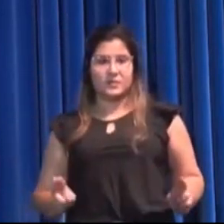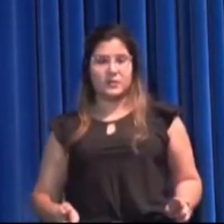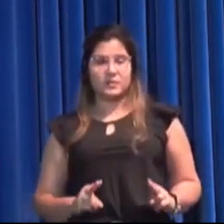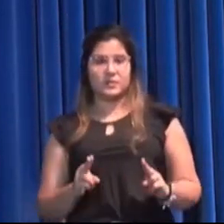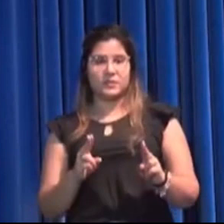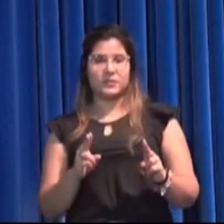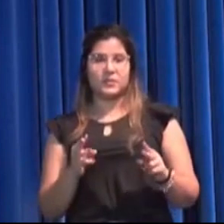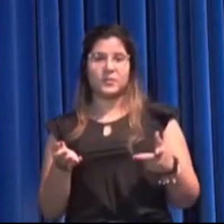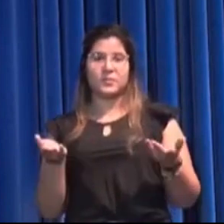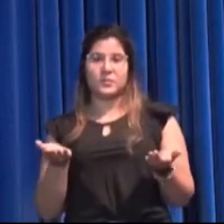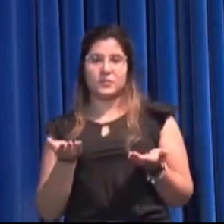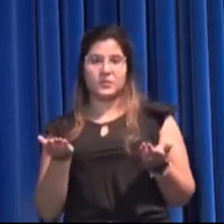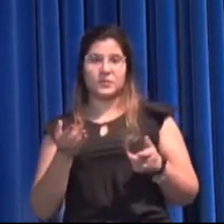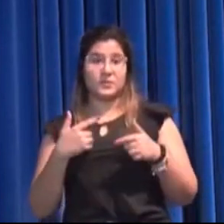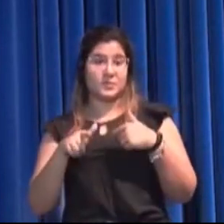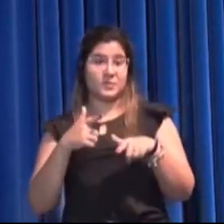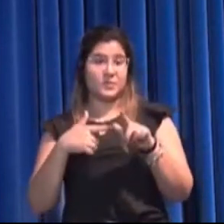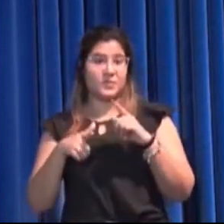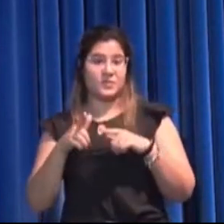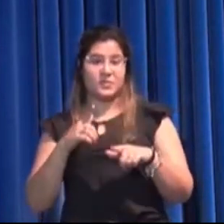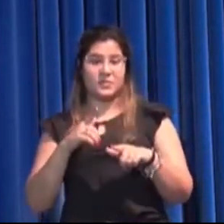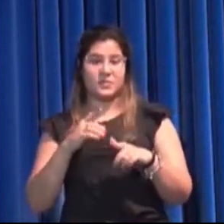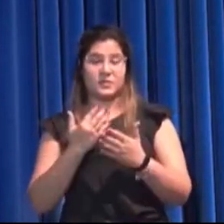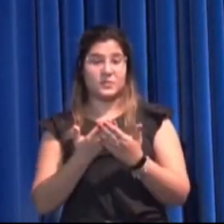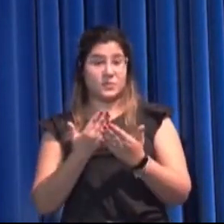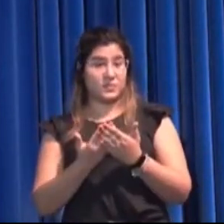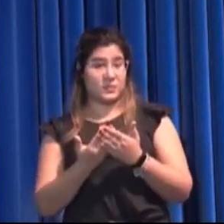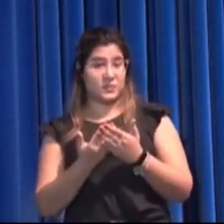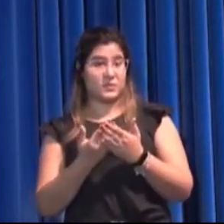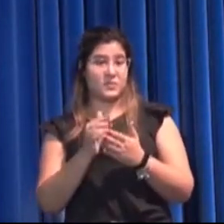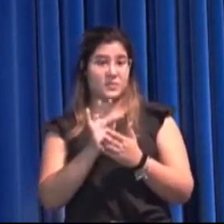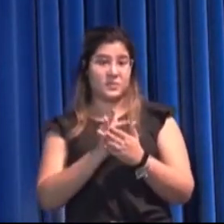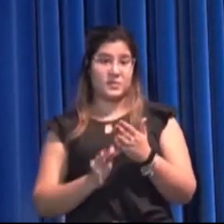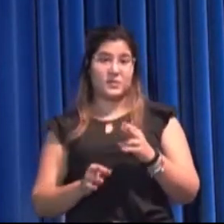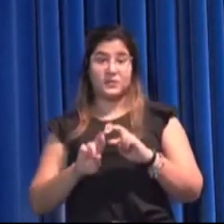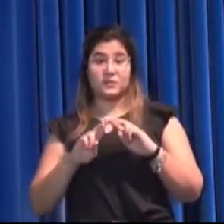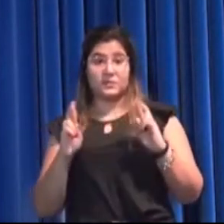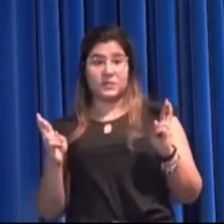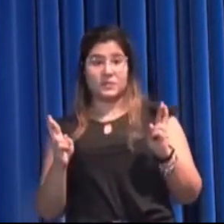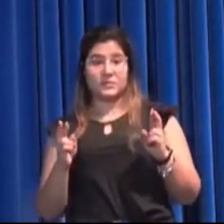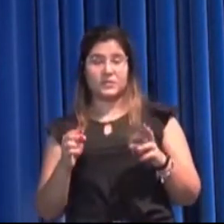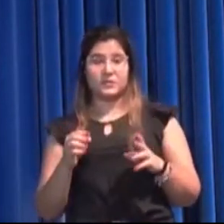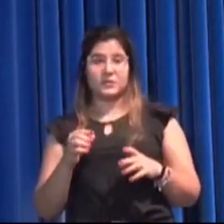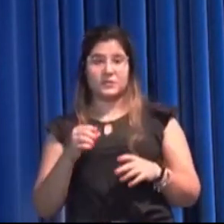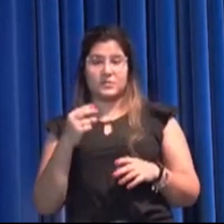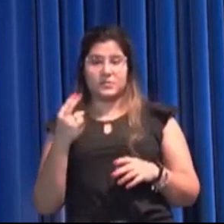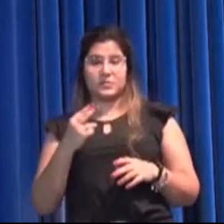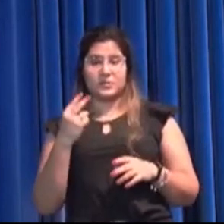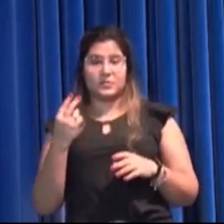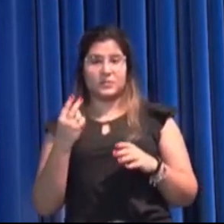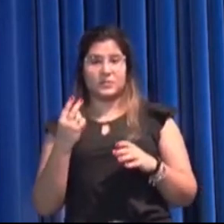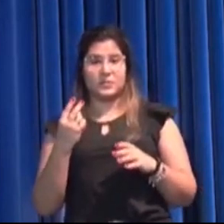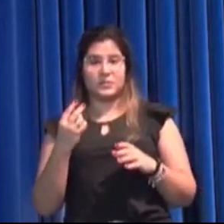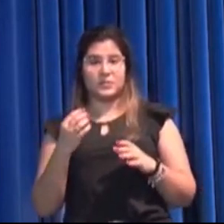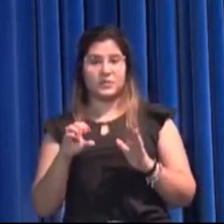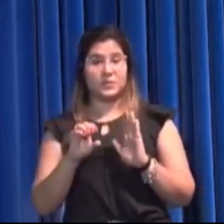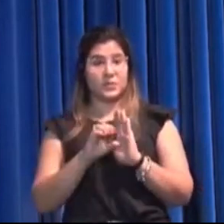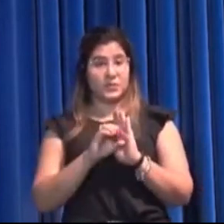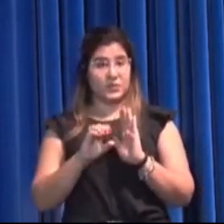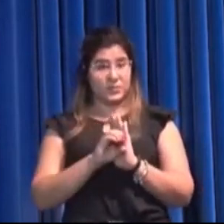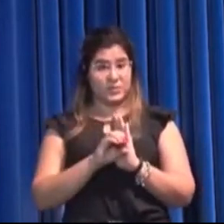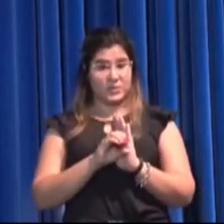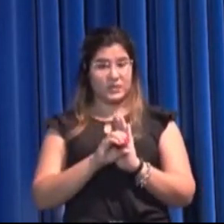Hoje nós vamos trabalhar um texto de esperança de 2 Crônicas. E eu gostaria